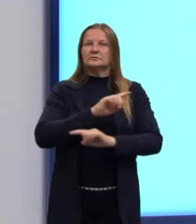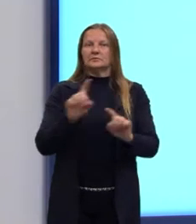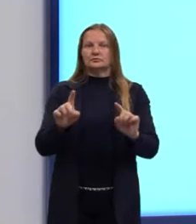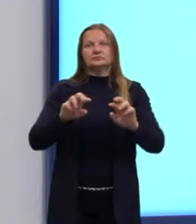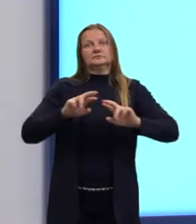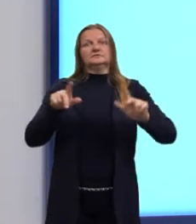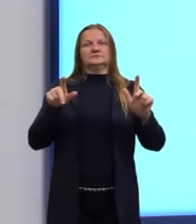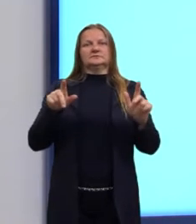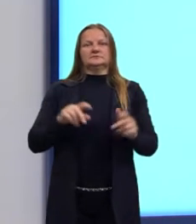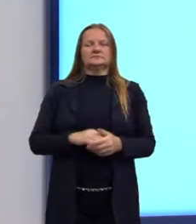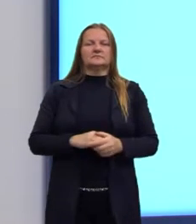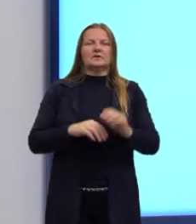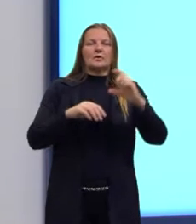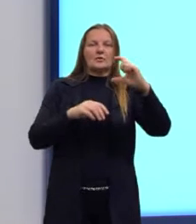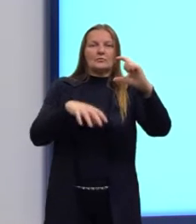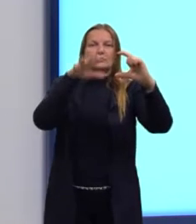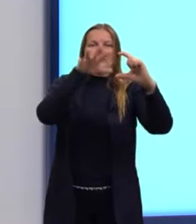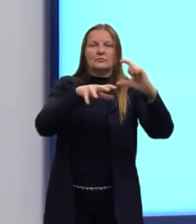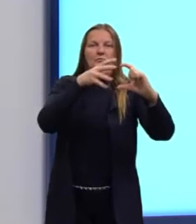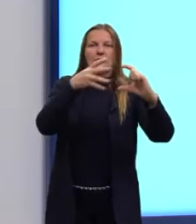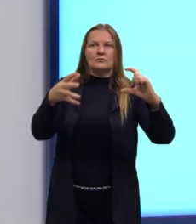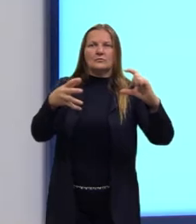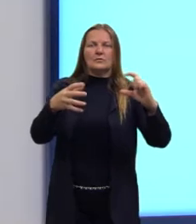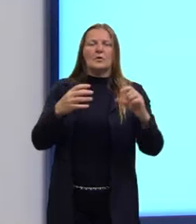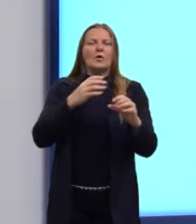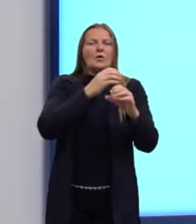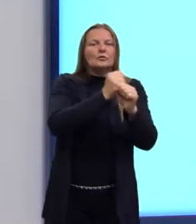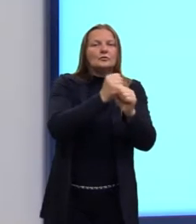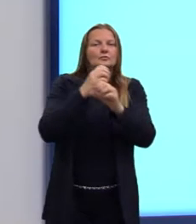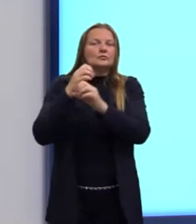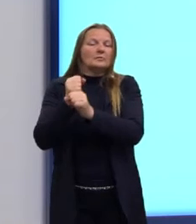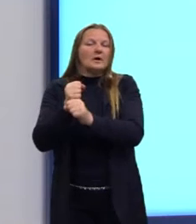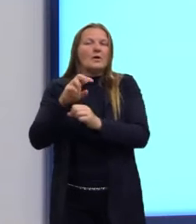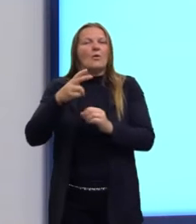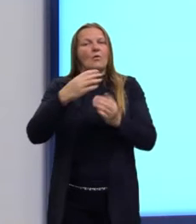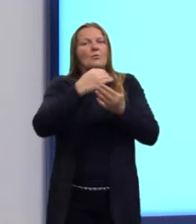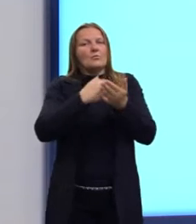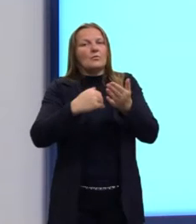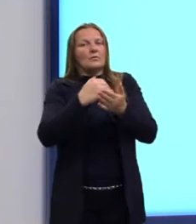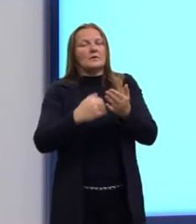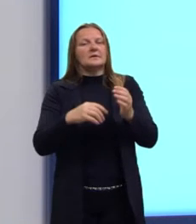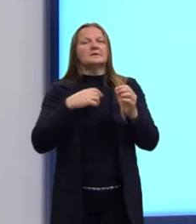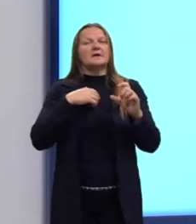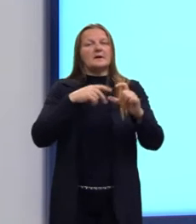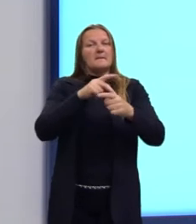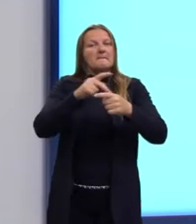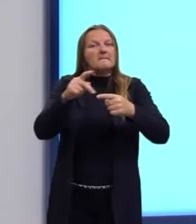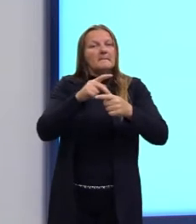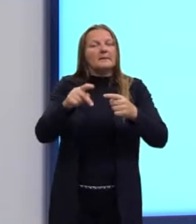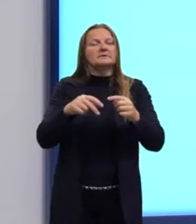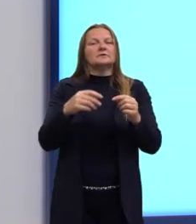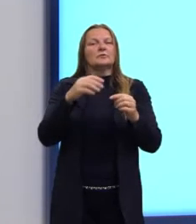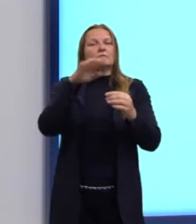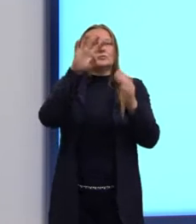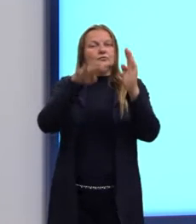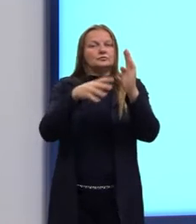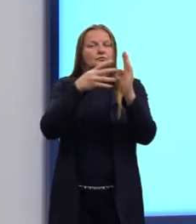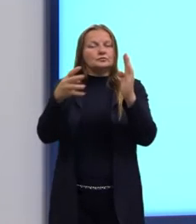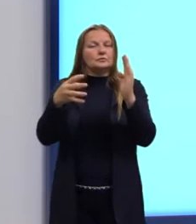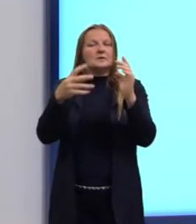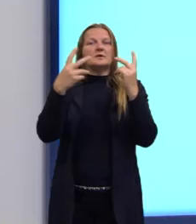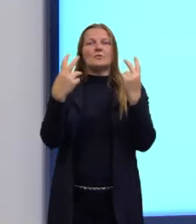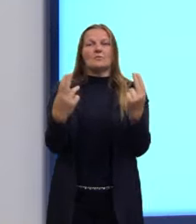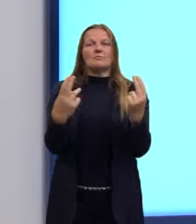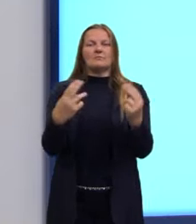agora a matrizes então para a gente poder somar subtrair elas precisam ter os tamanhos ele as ordens iguais